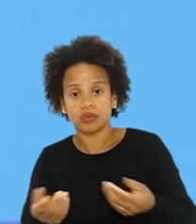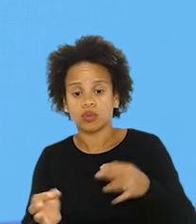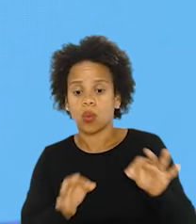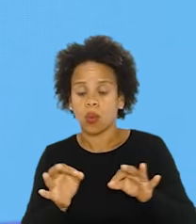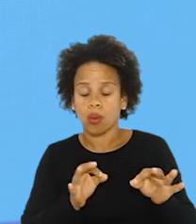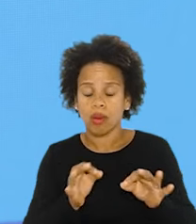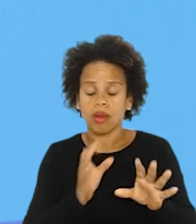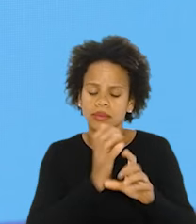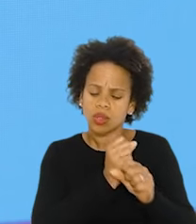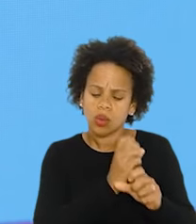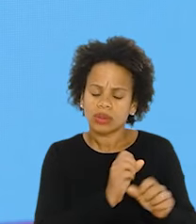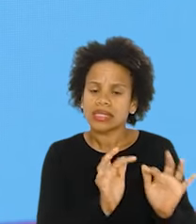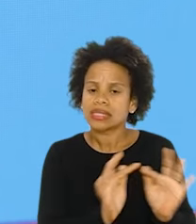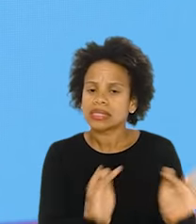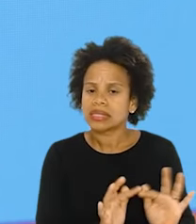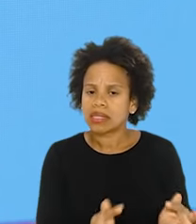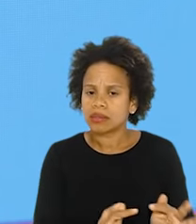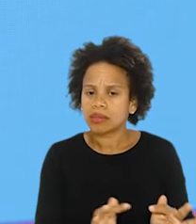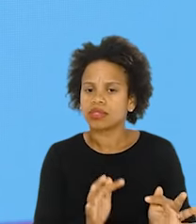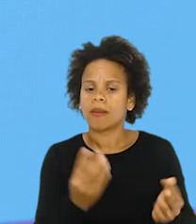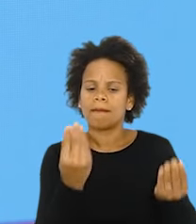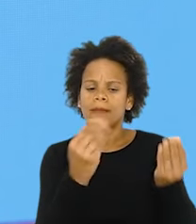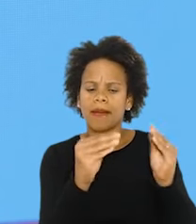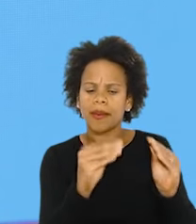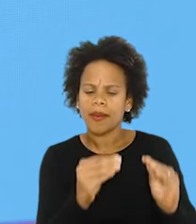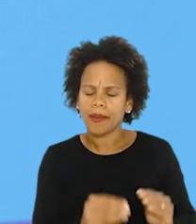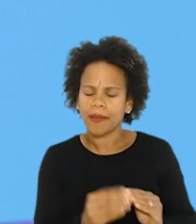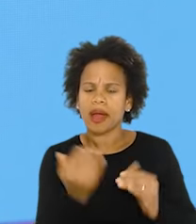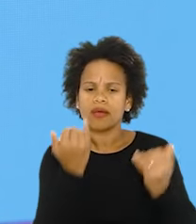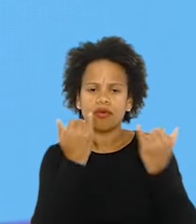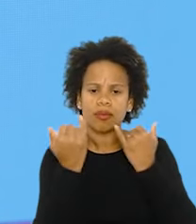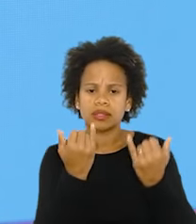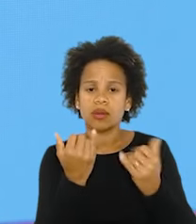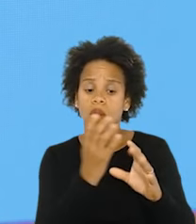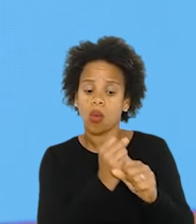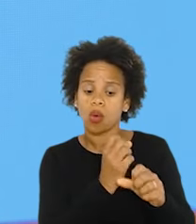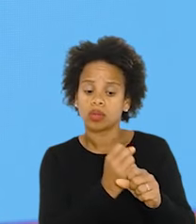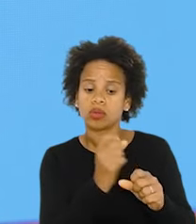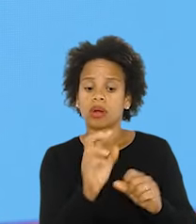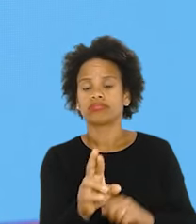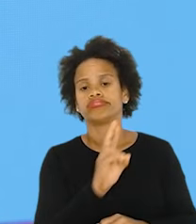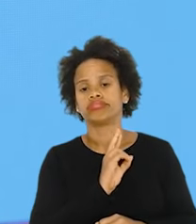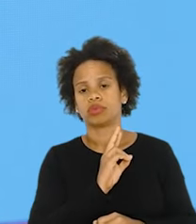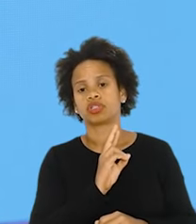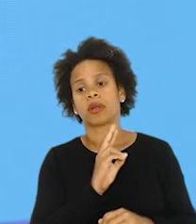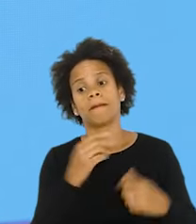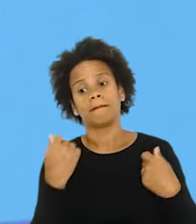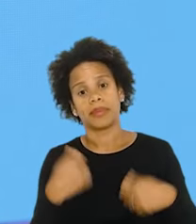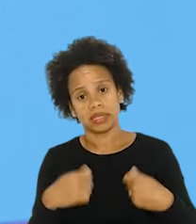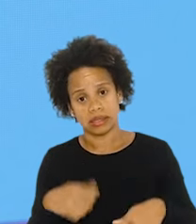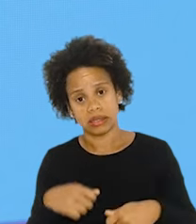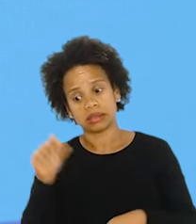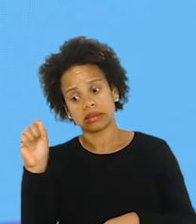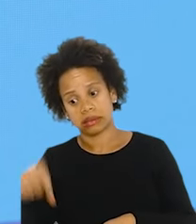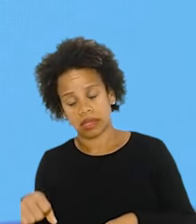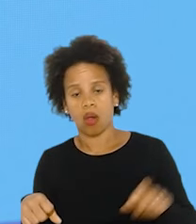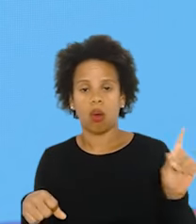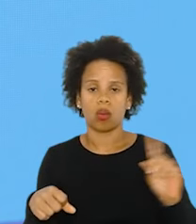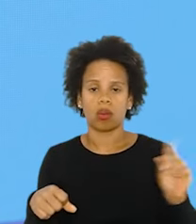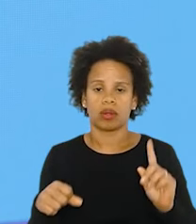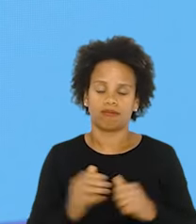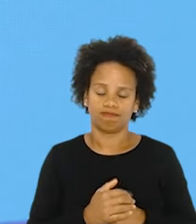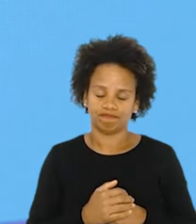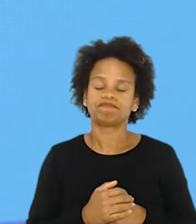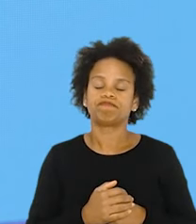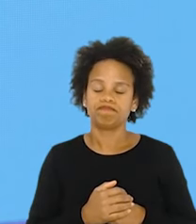vai fazer uma continha bem simples coloca as informações na calculadora e ela vai te dar uma uma resposta se você tem que declarar sim ou não mas Jean